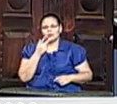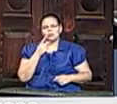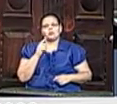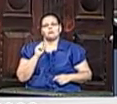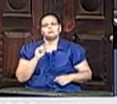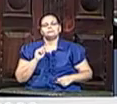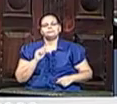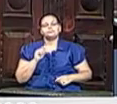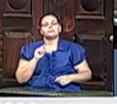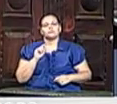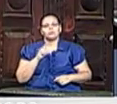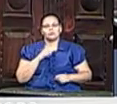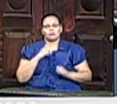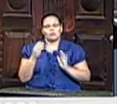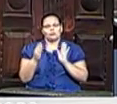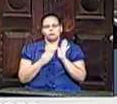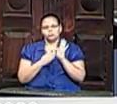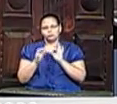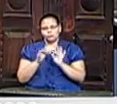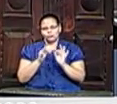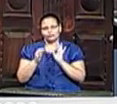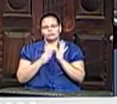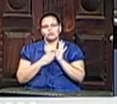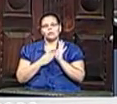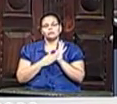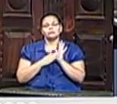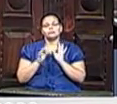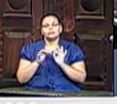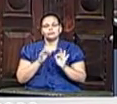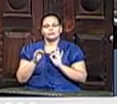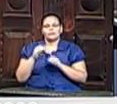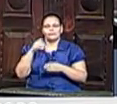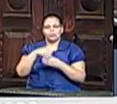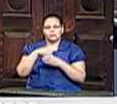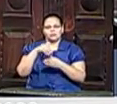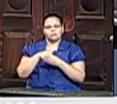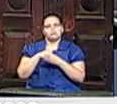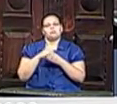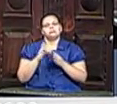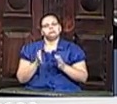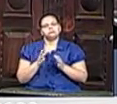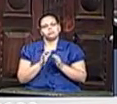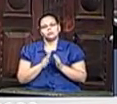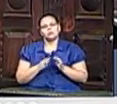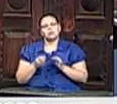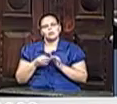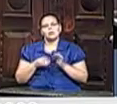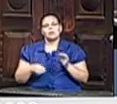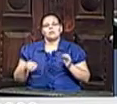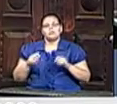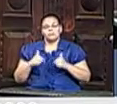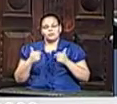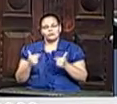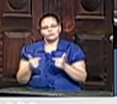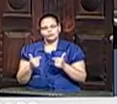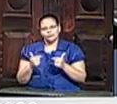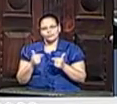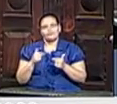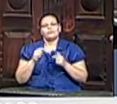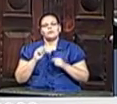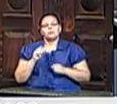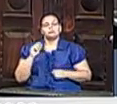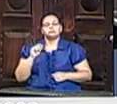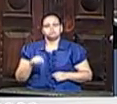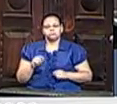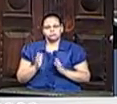de resolução, que aguarda a votação, busca estender esta iniciativa tão importante, que é a transmissão das sessões